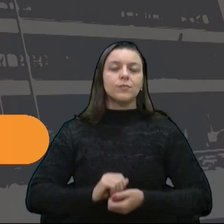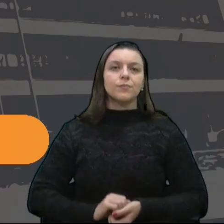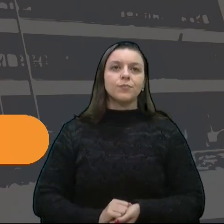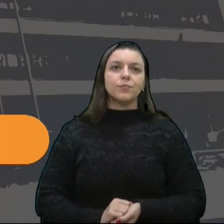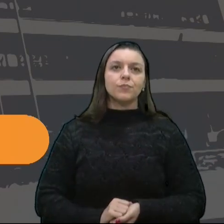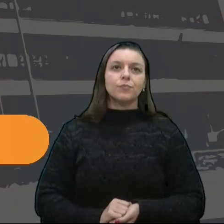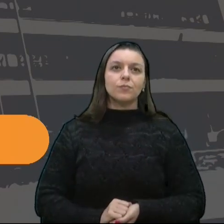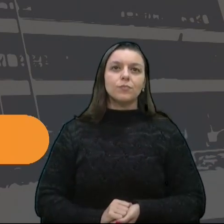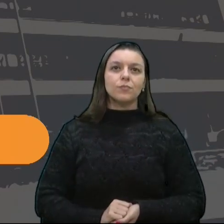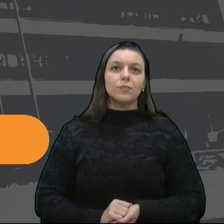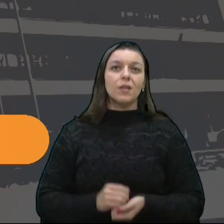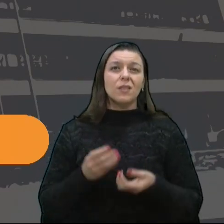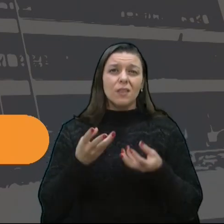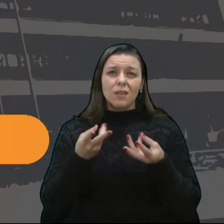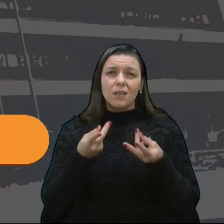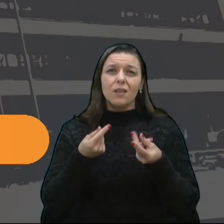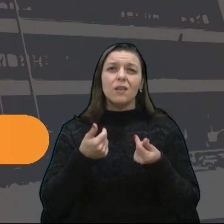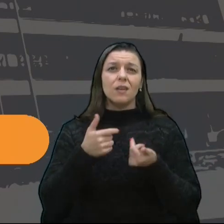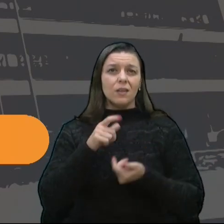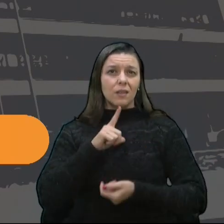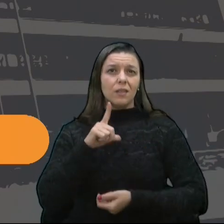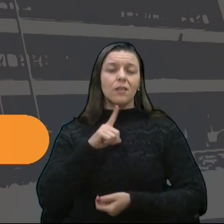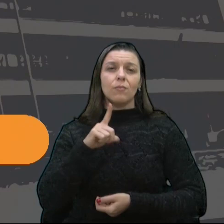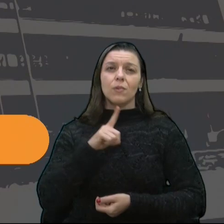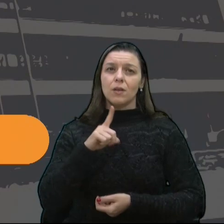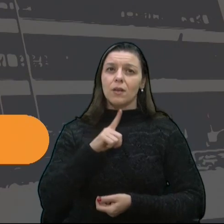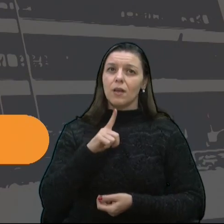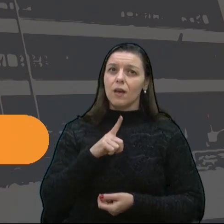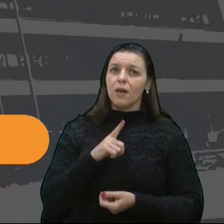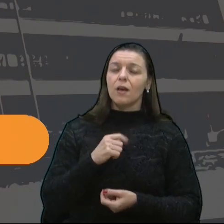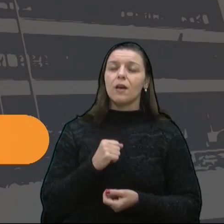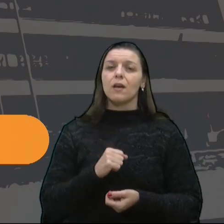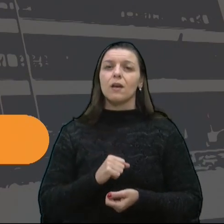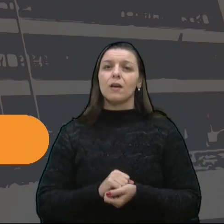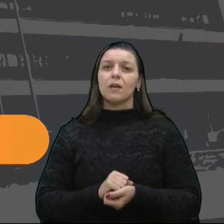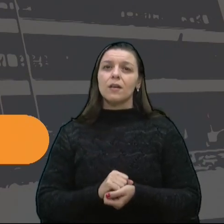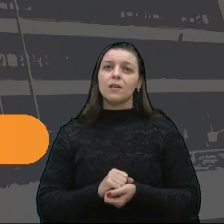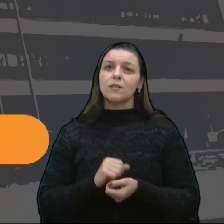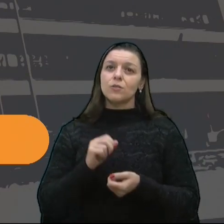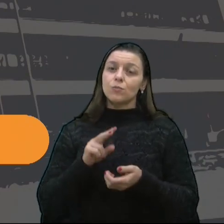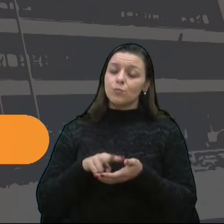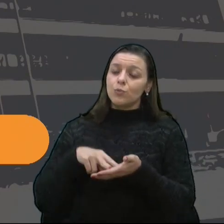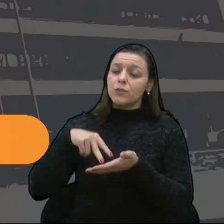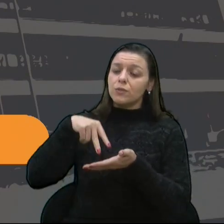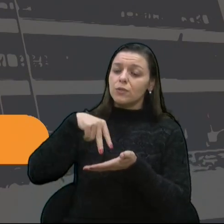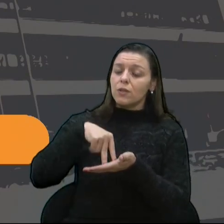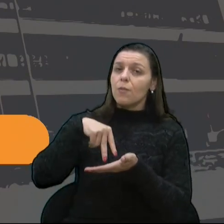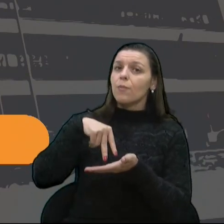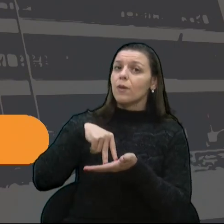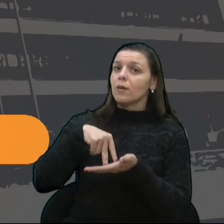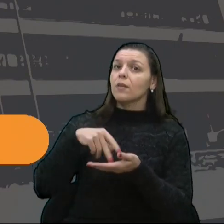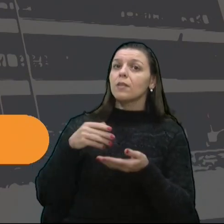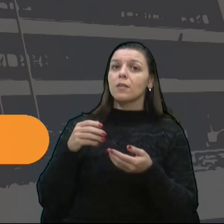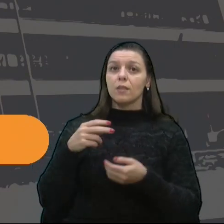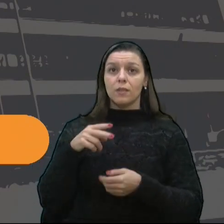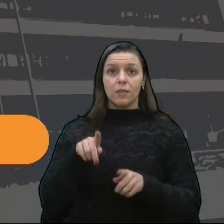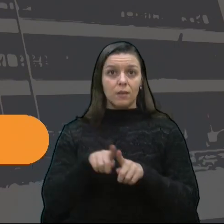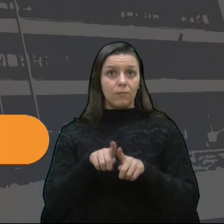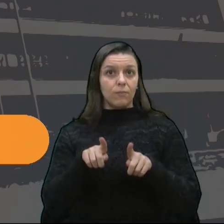essa sensibilidade, né, esse posicionamento também. Eu acho que o